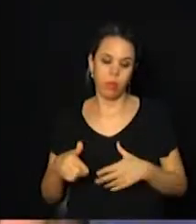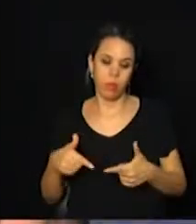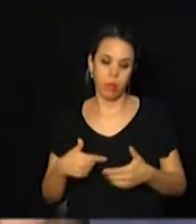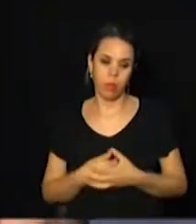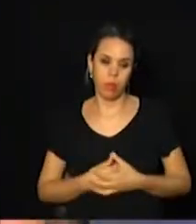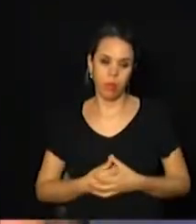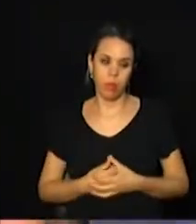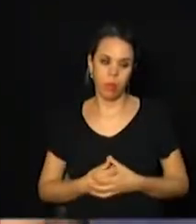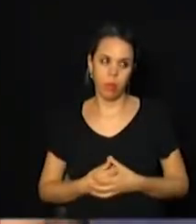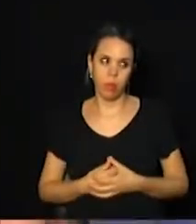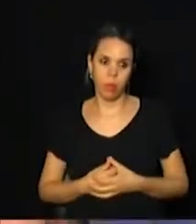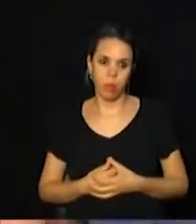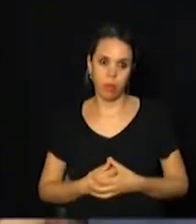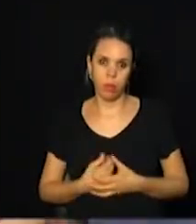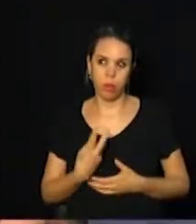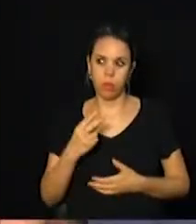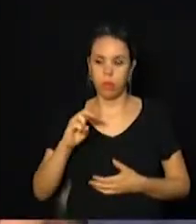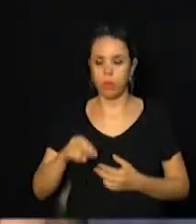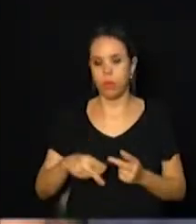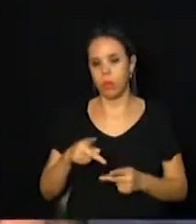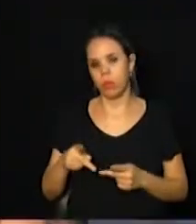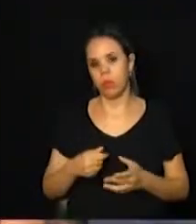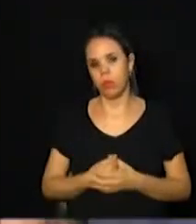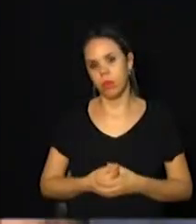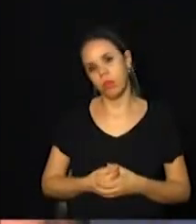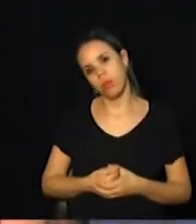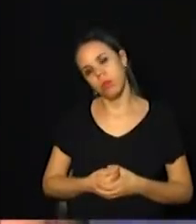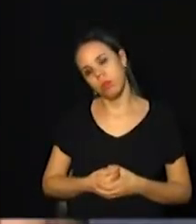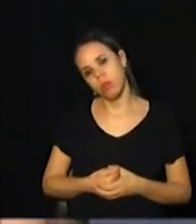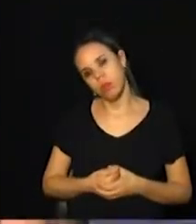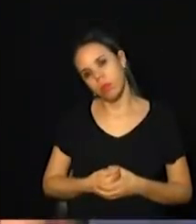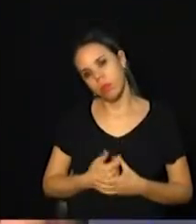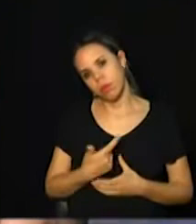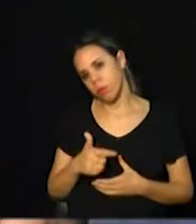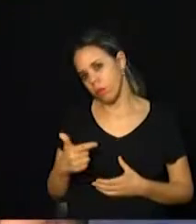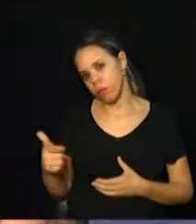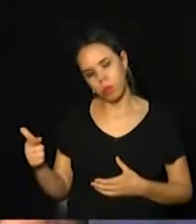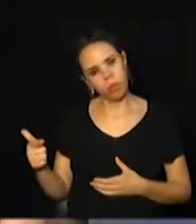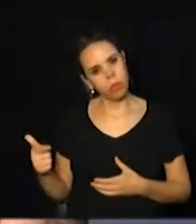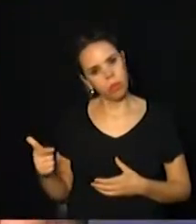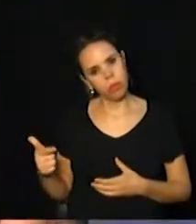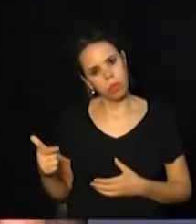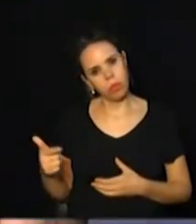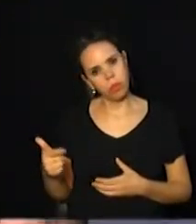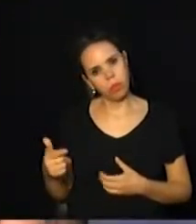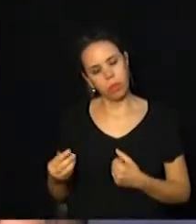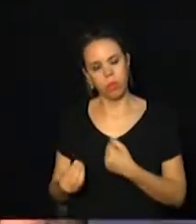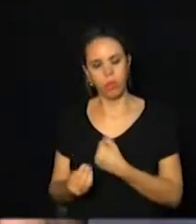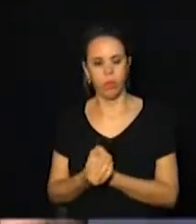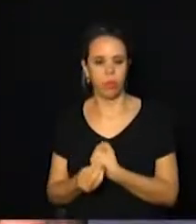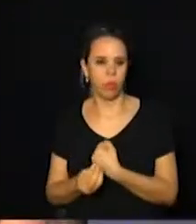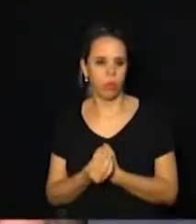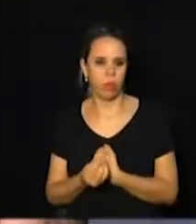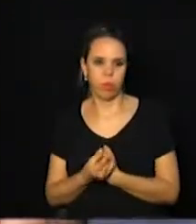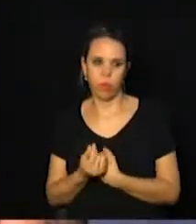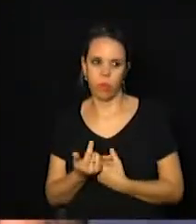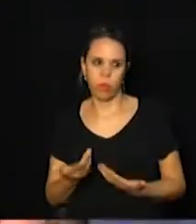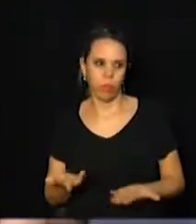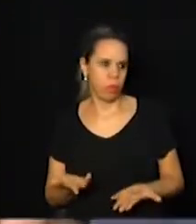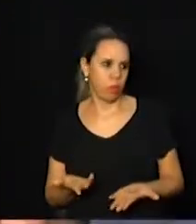e mais de 2 milhões de pessoas o pênis segundo como sobreviver